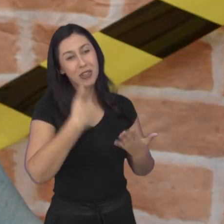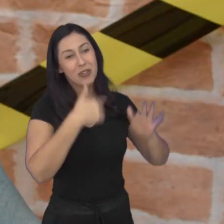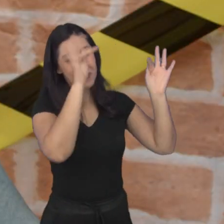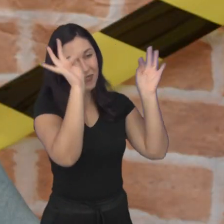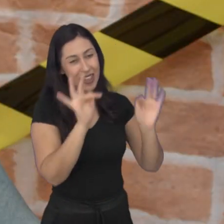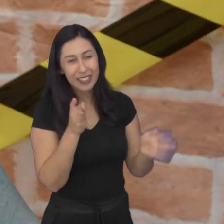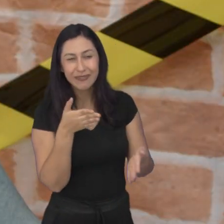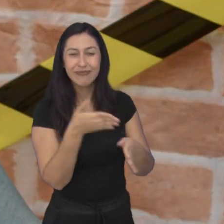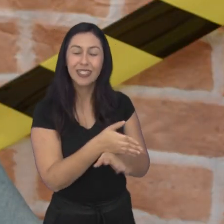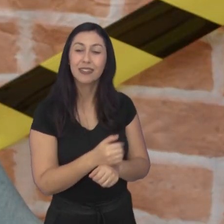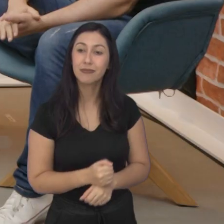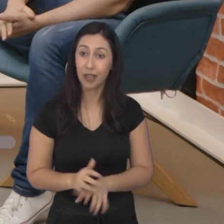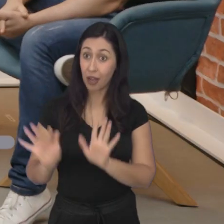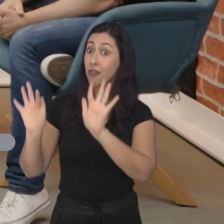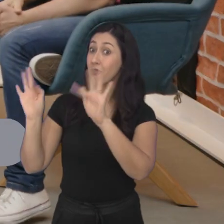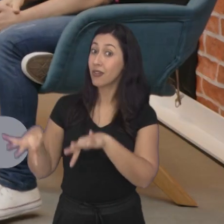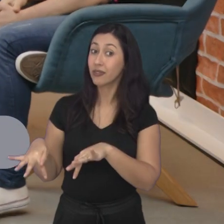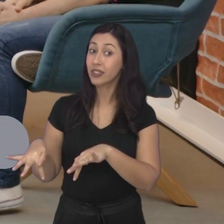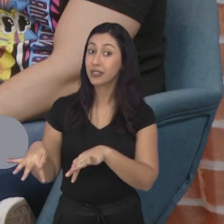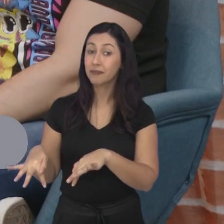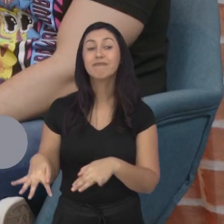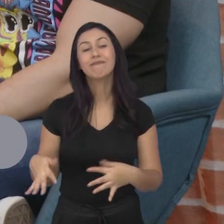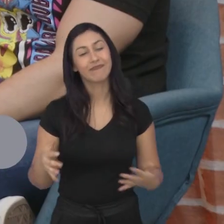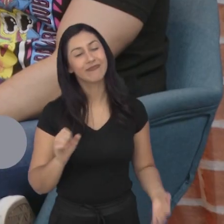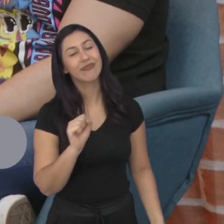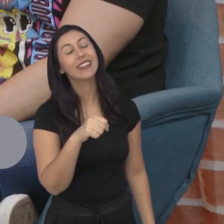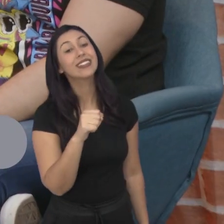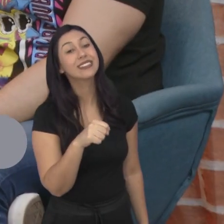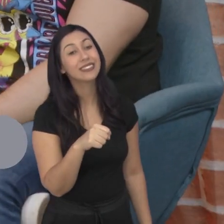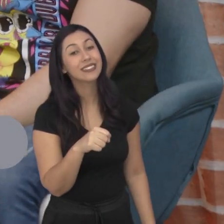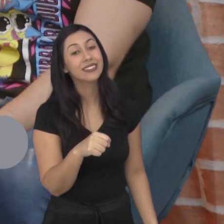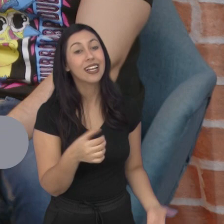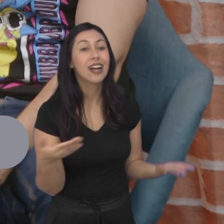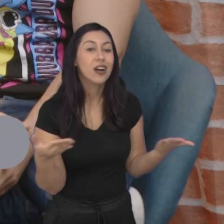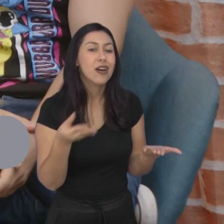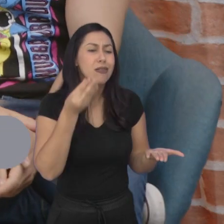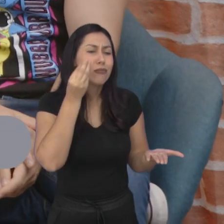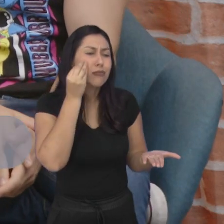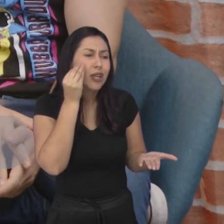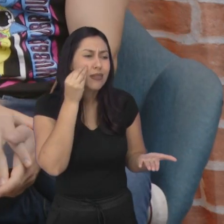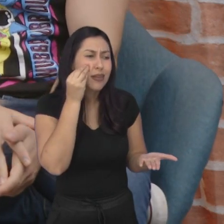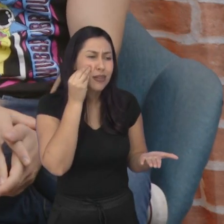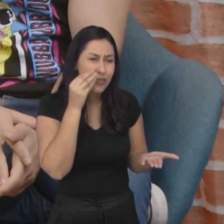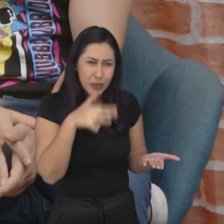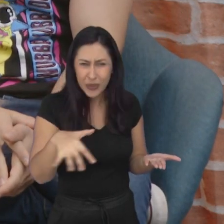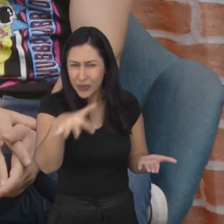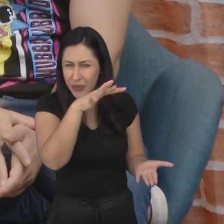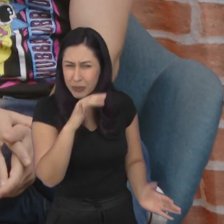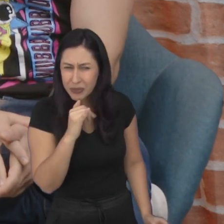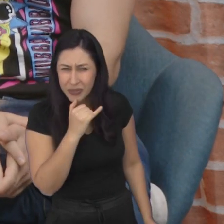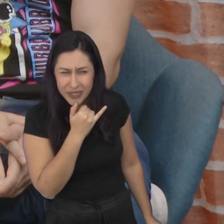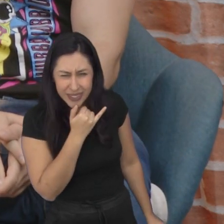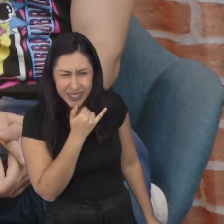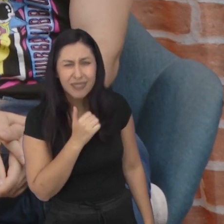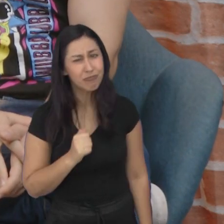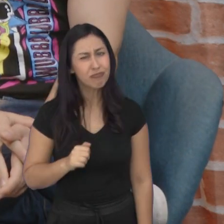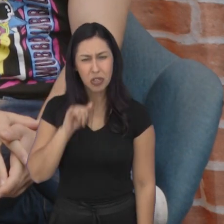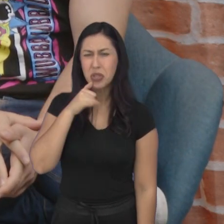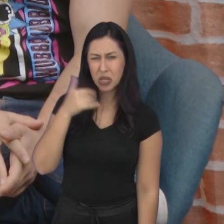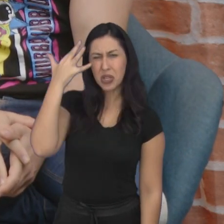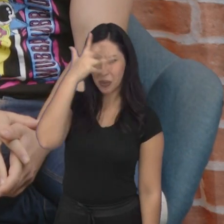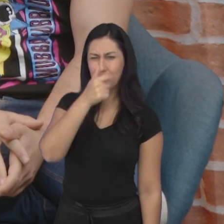muito feliz de participar. Vambora! Vamos nessa. Vamos nessa. Tentando agora deixar a melancolia? Ou não? A